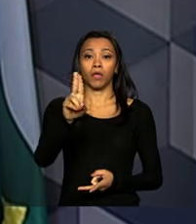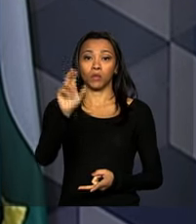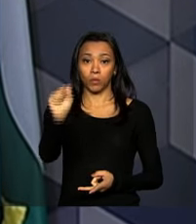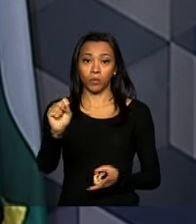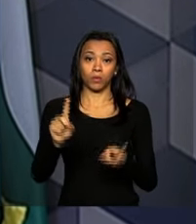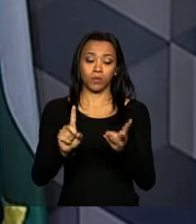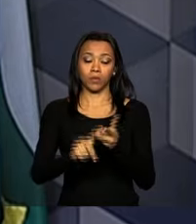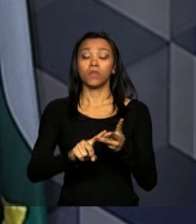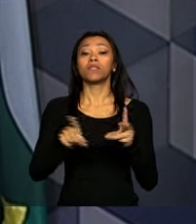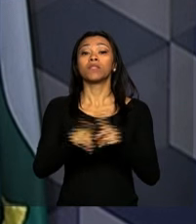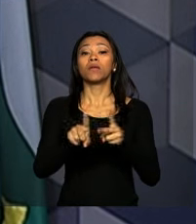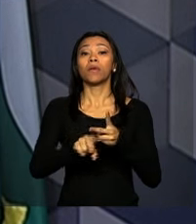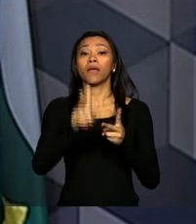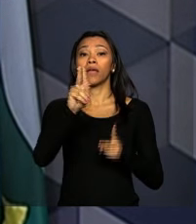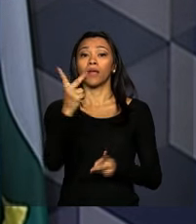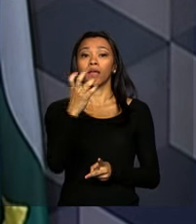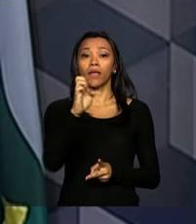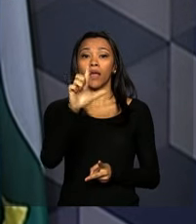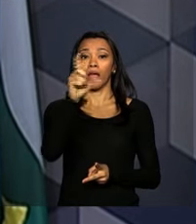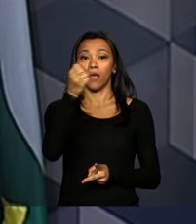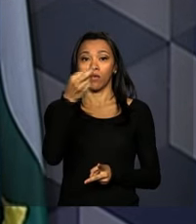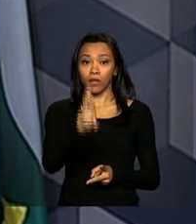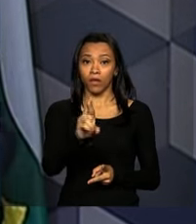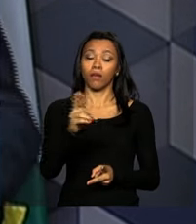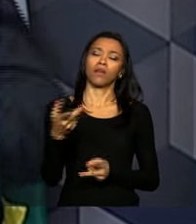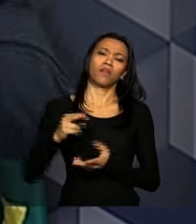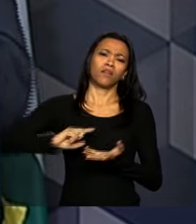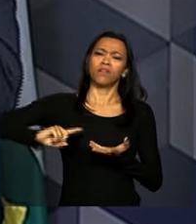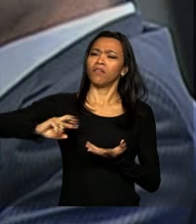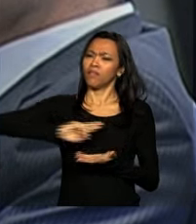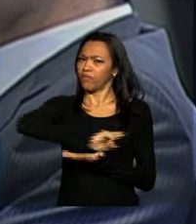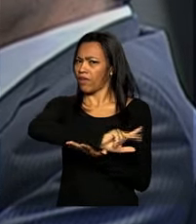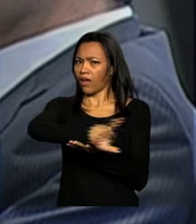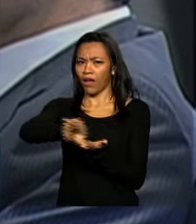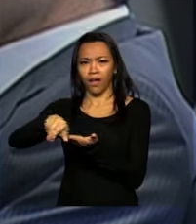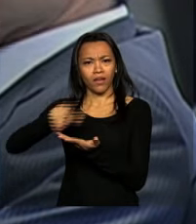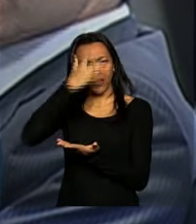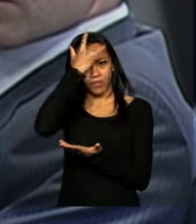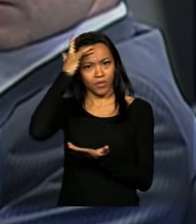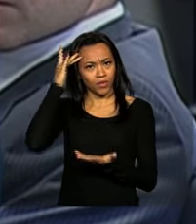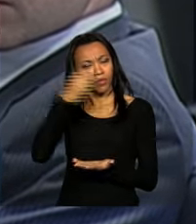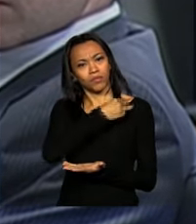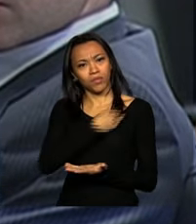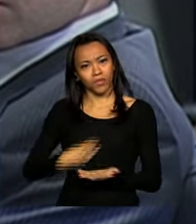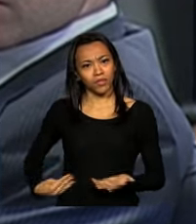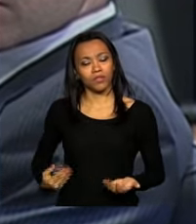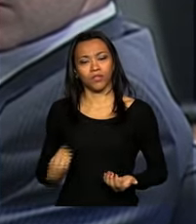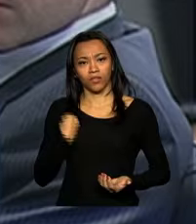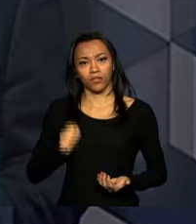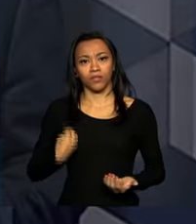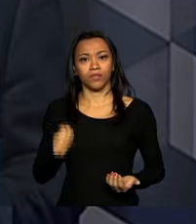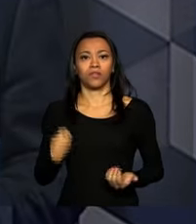Alexandre Abreu e de todos os nossos companheiros, o André Nassar, do Ministério da Agricultura.